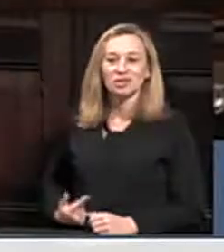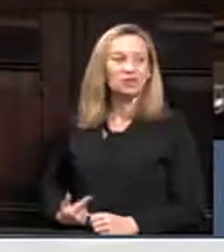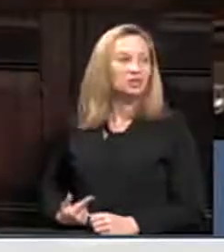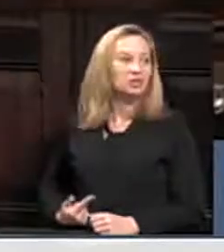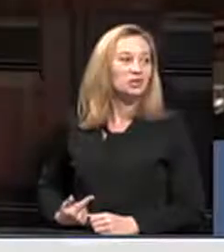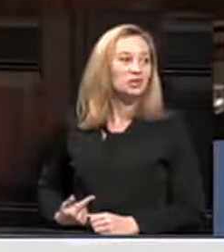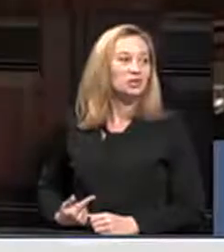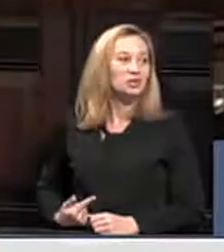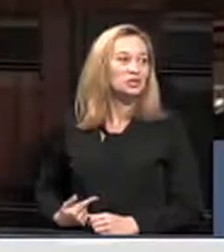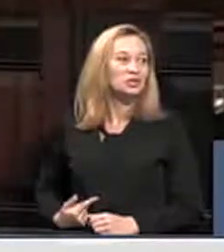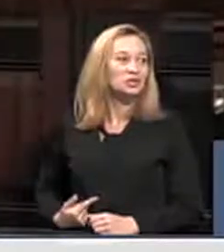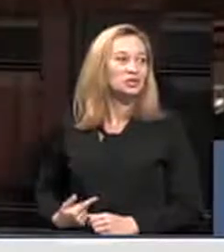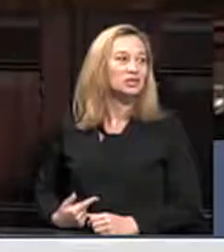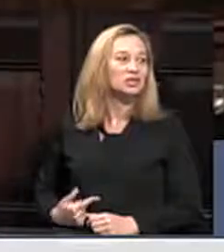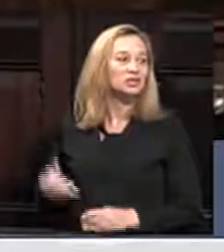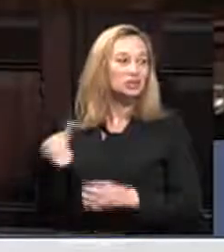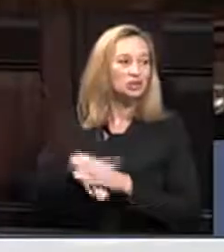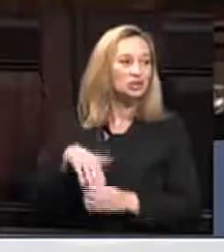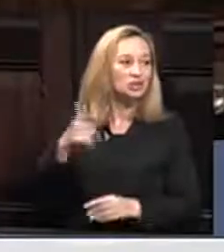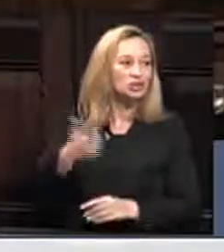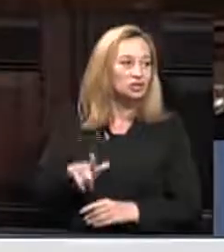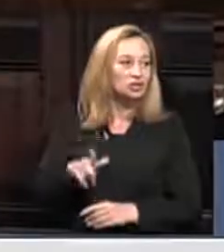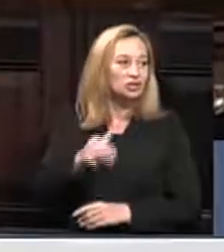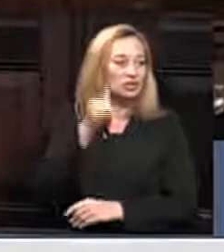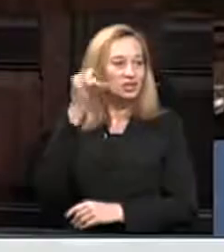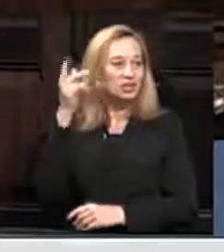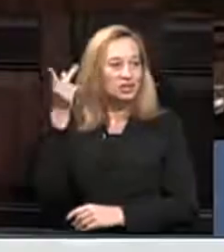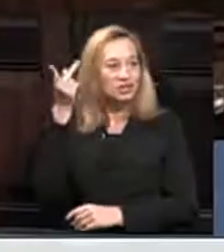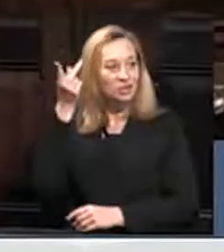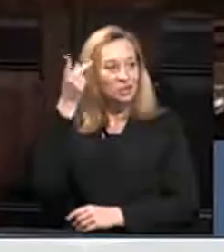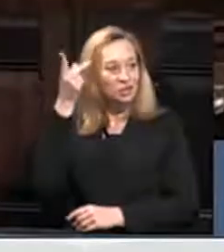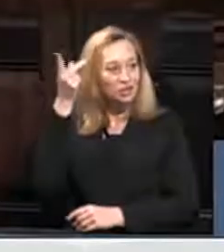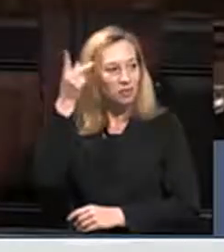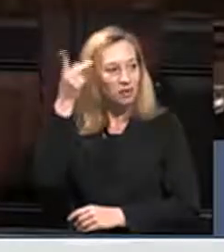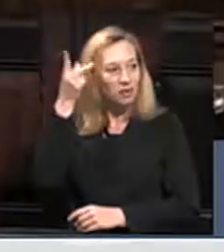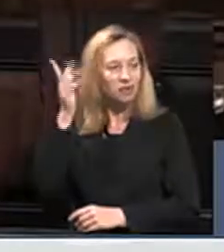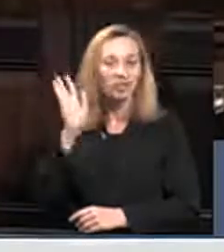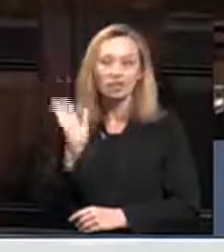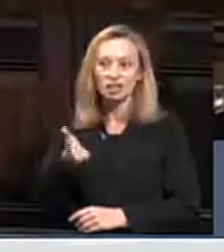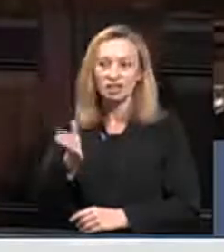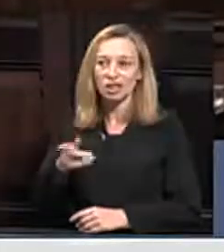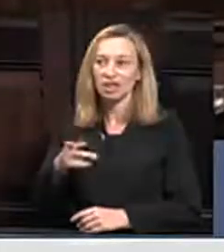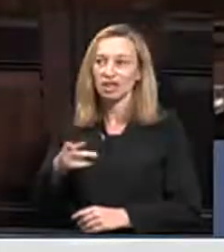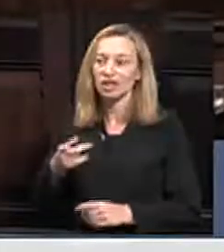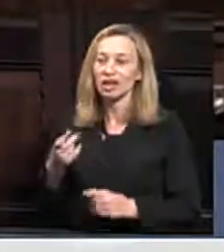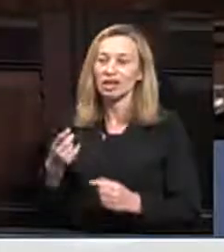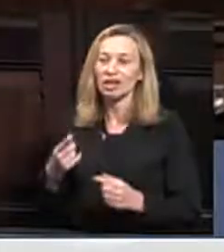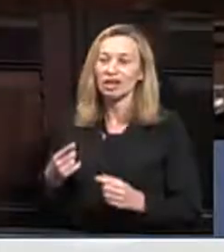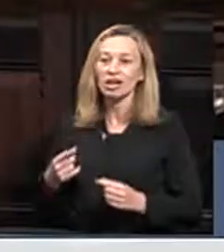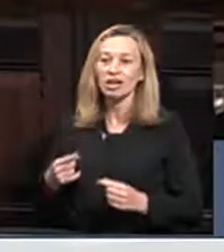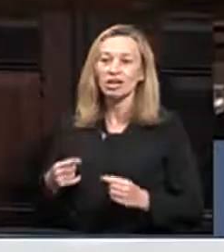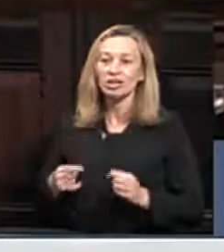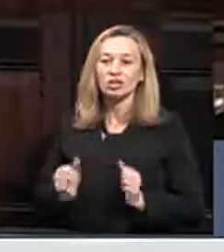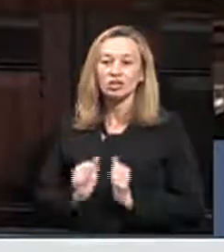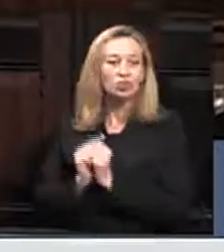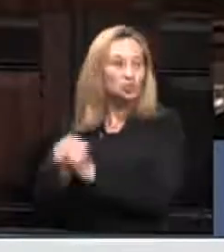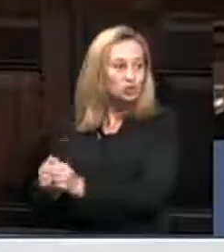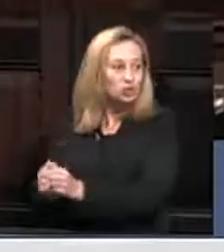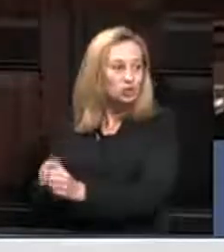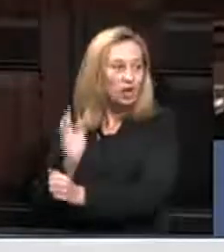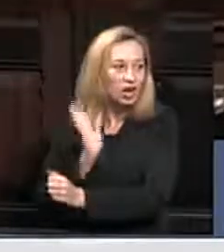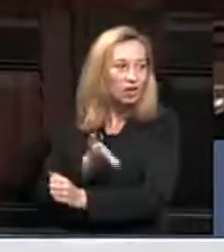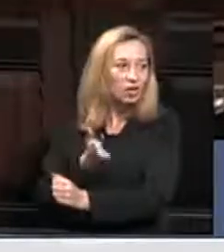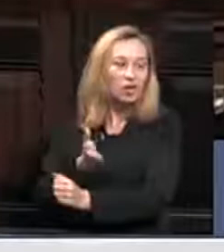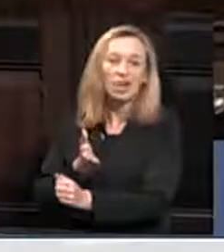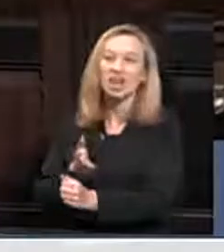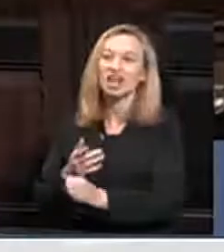o Dória, já está defendendo que nós não podemos ficar no muro. Tem governo,